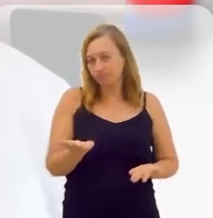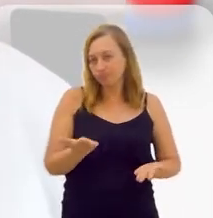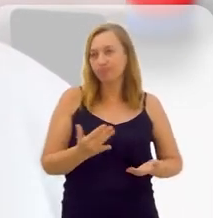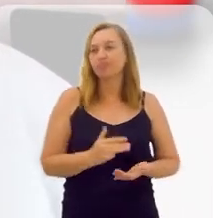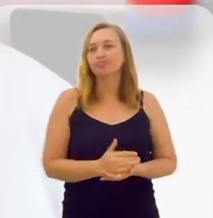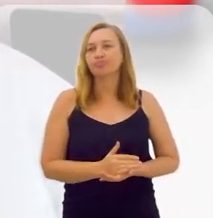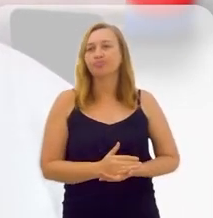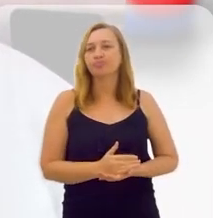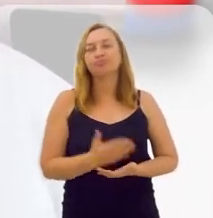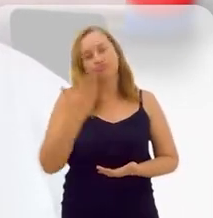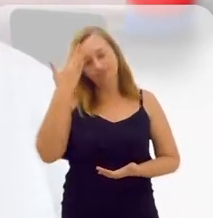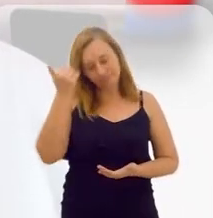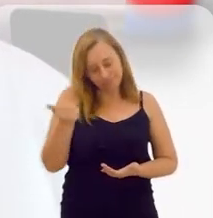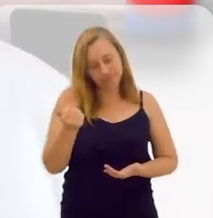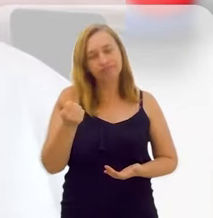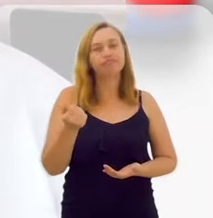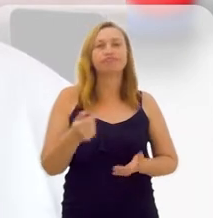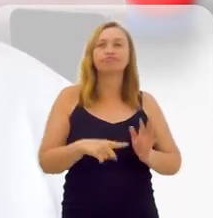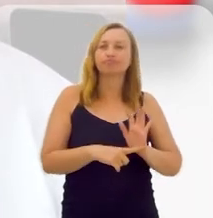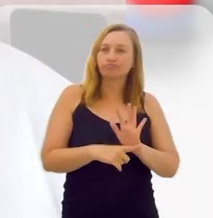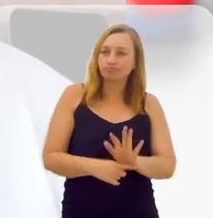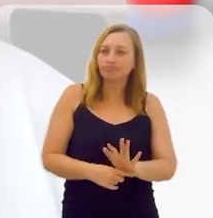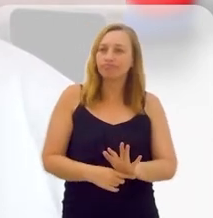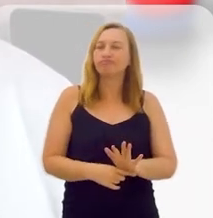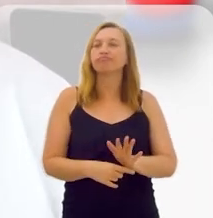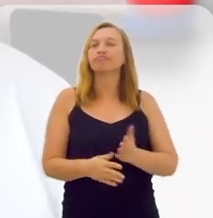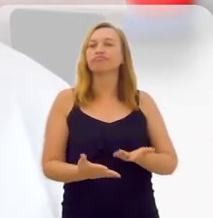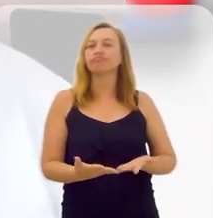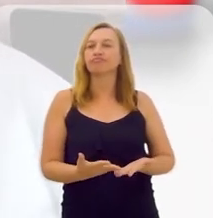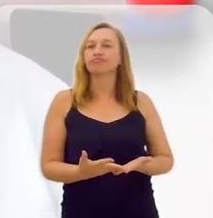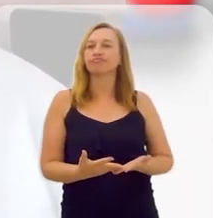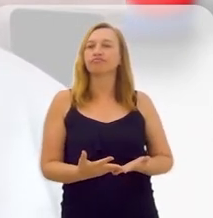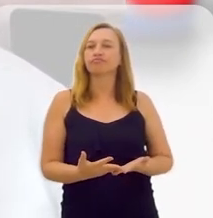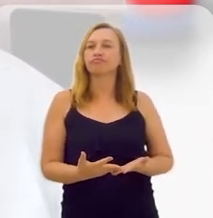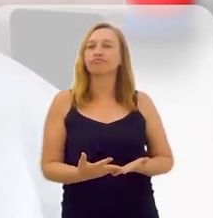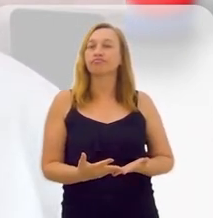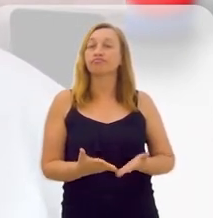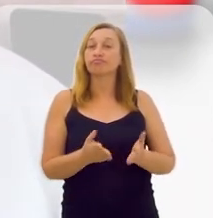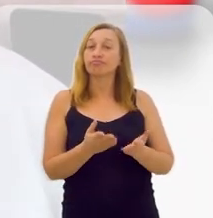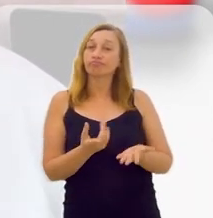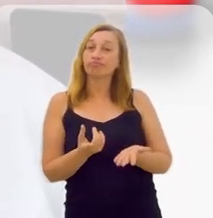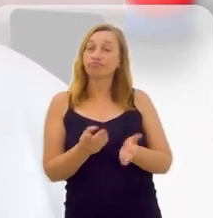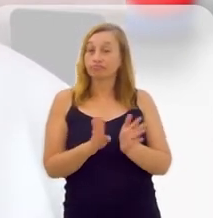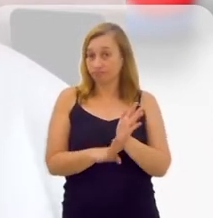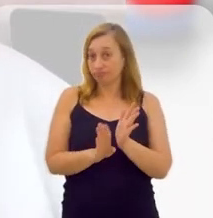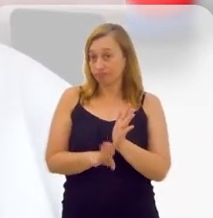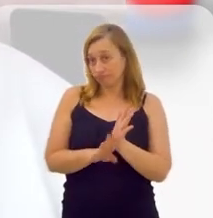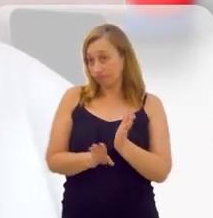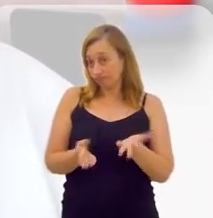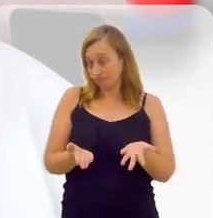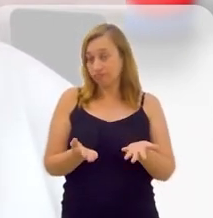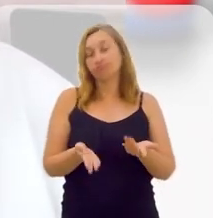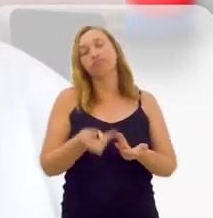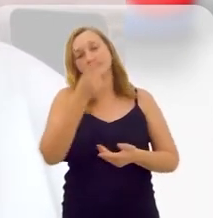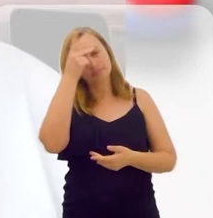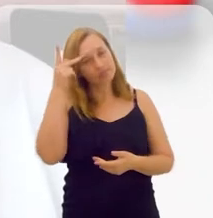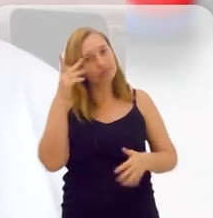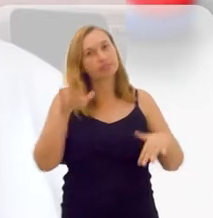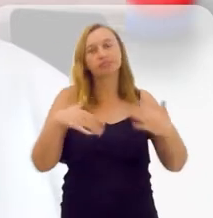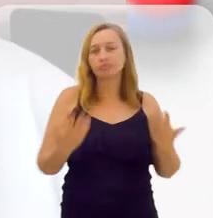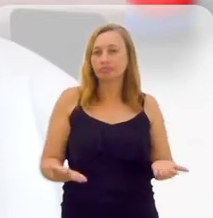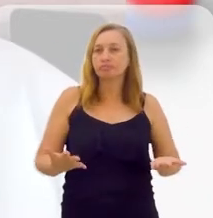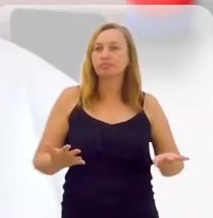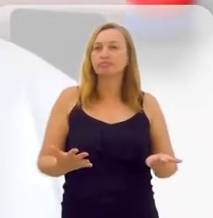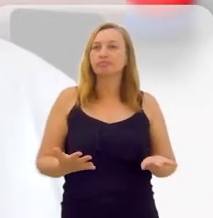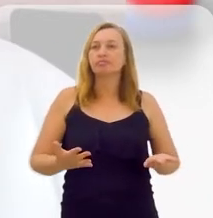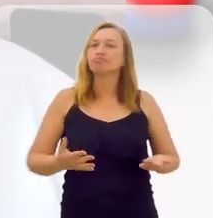alimentação, né? A gente sabe disso, ajuda bastante na parte de custo para essas pessoas. Então,